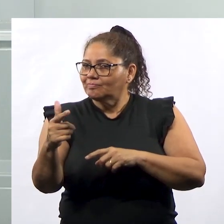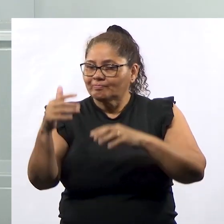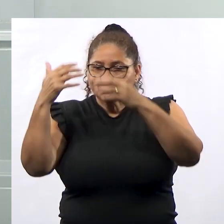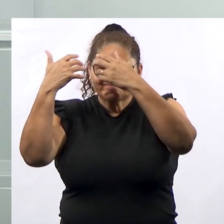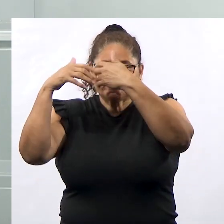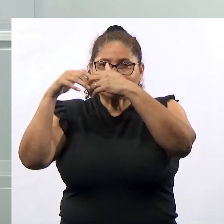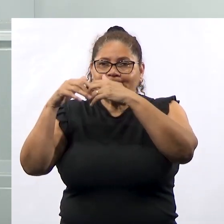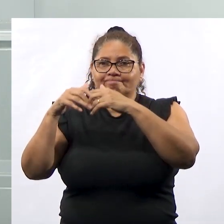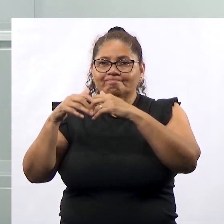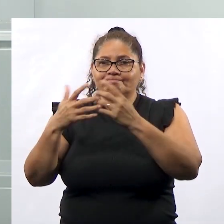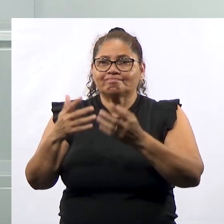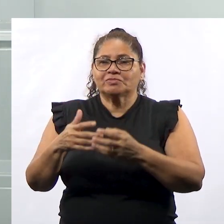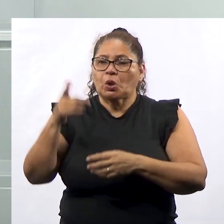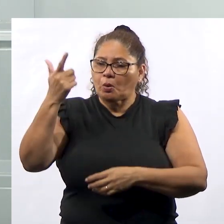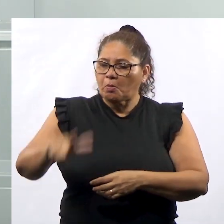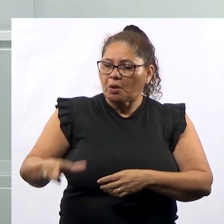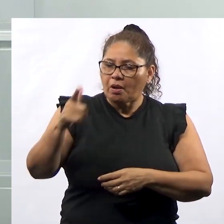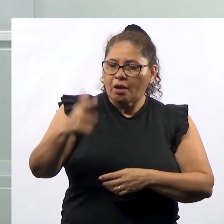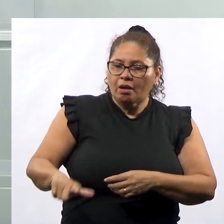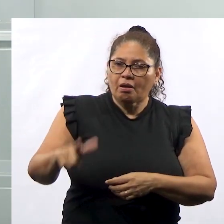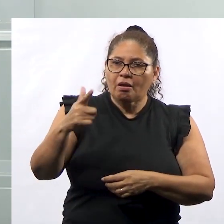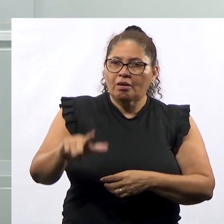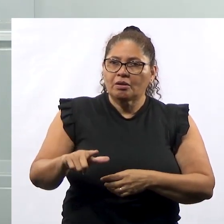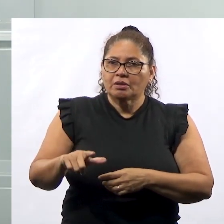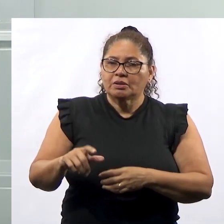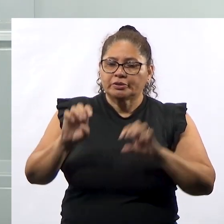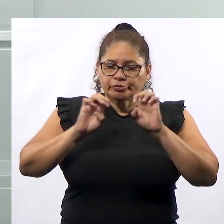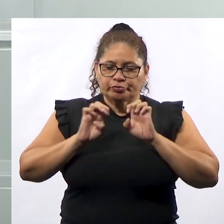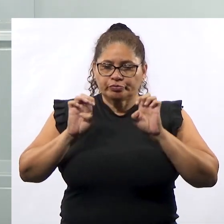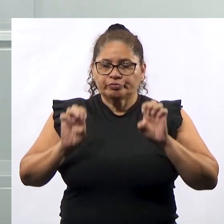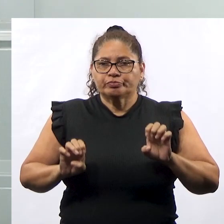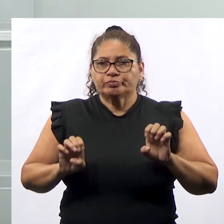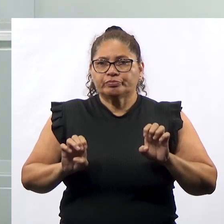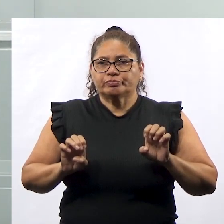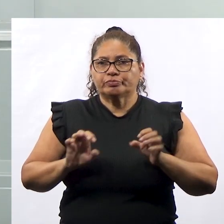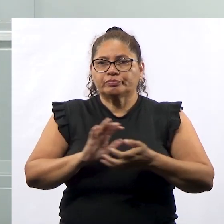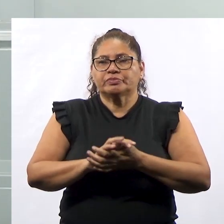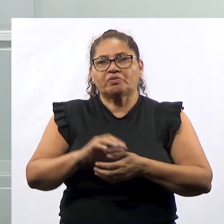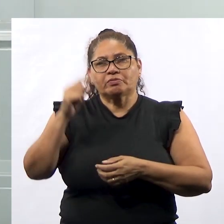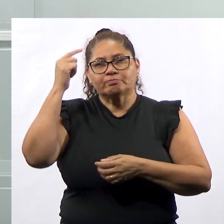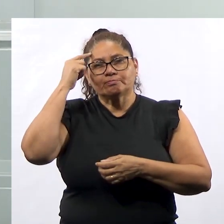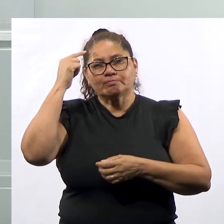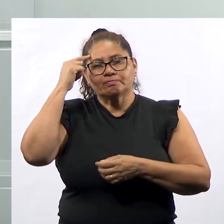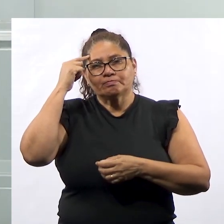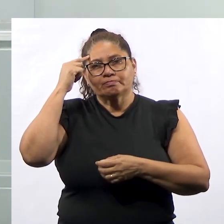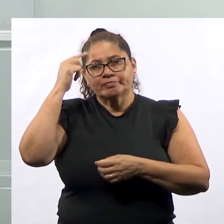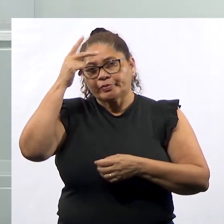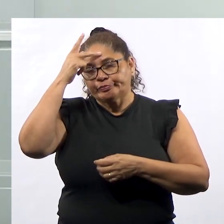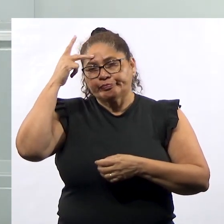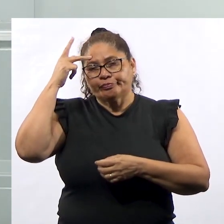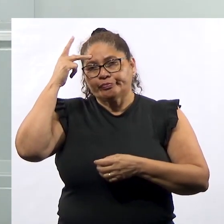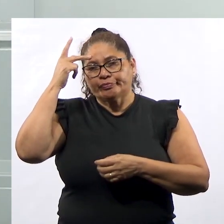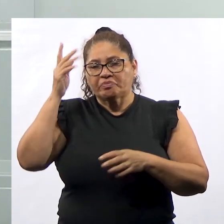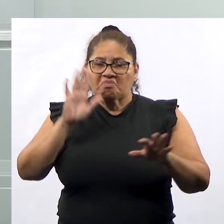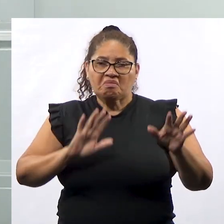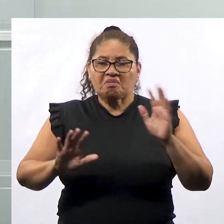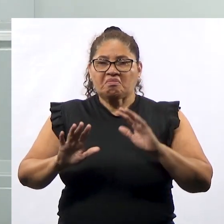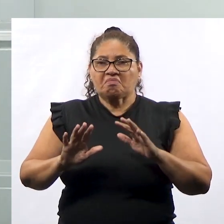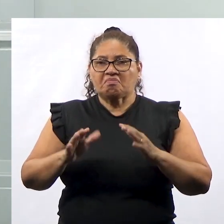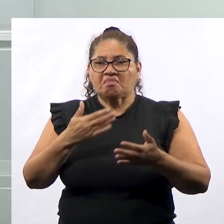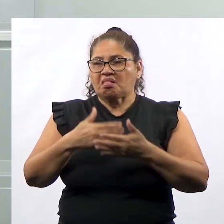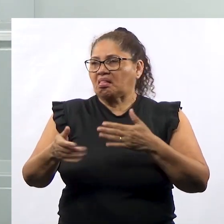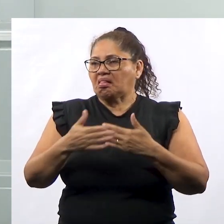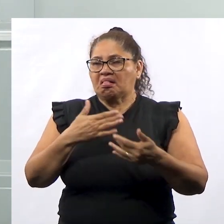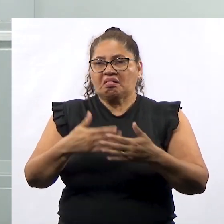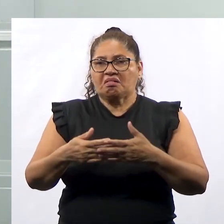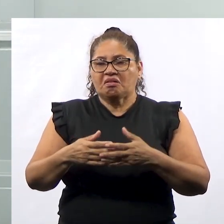nós seremos meros repetidores de estruturas que foram pensadas por alguém que de repente nada tem a ver